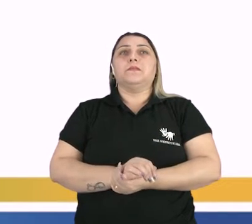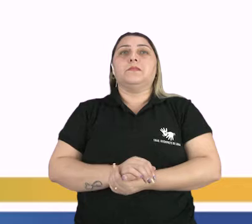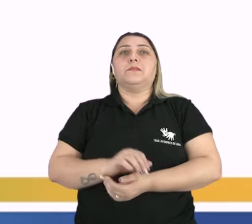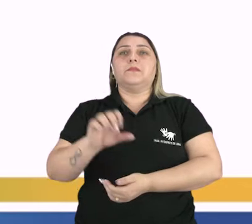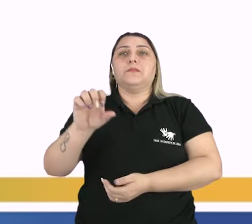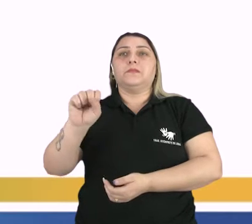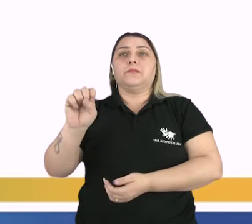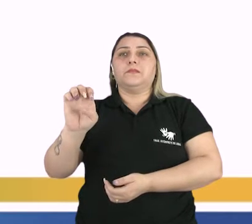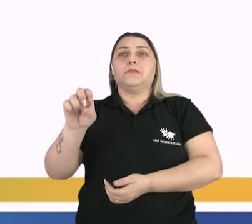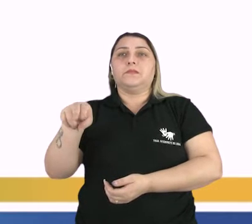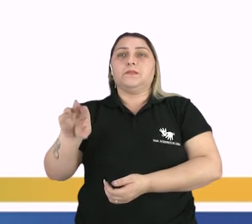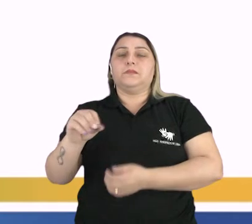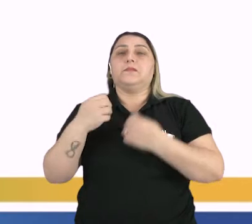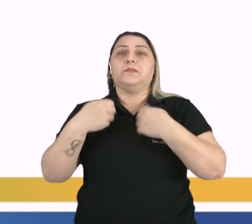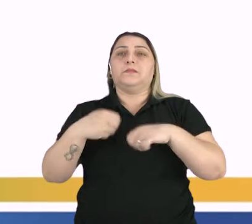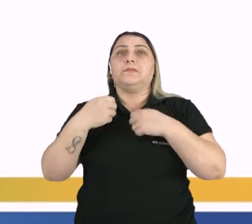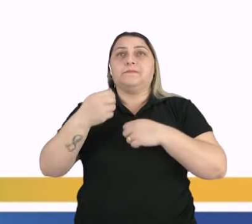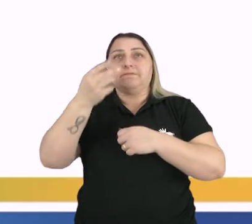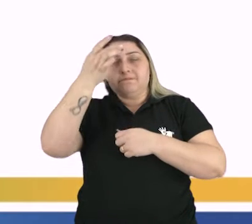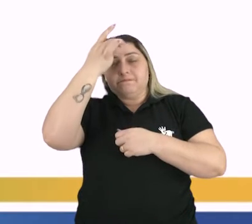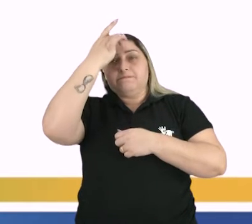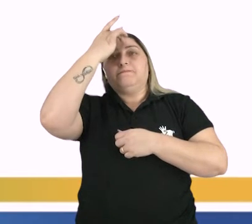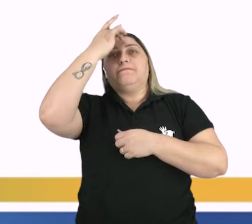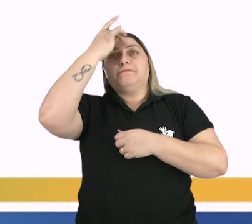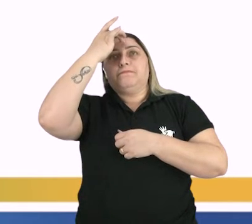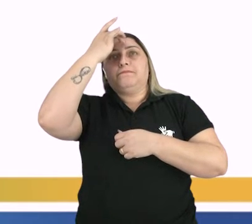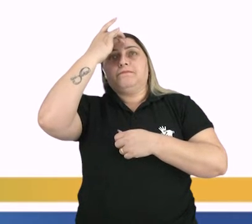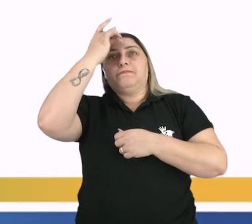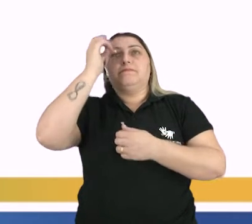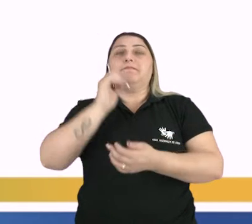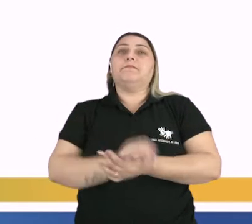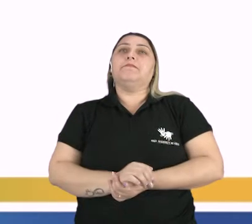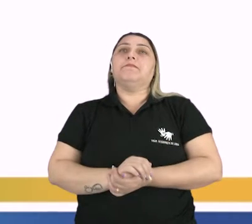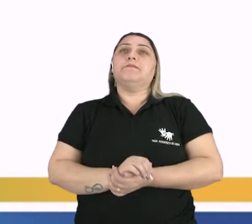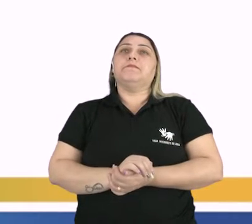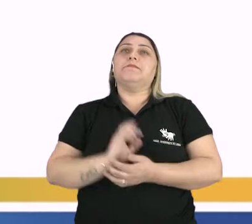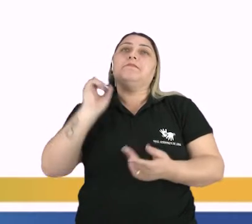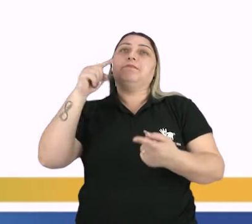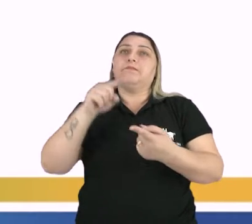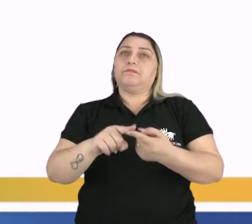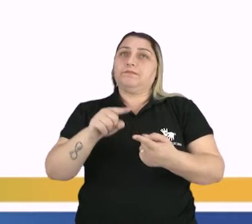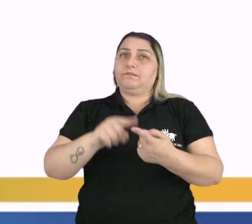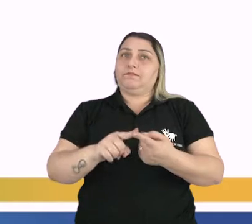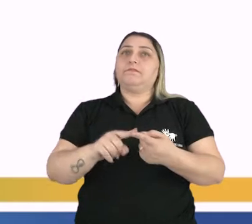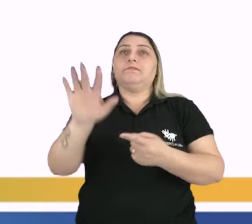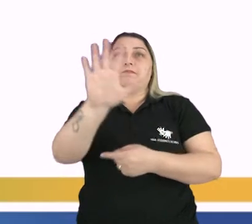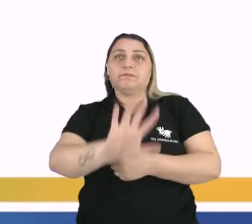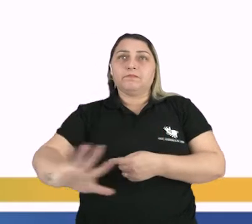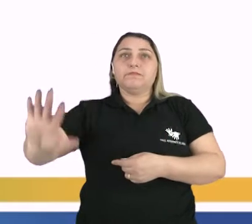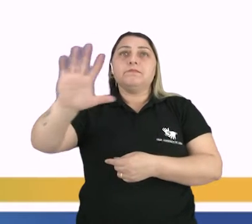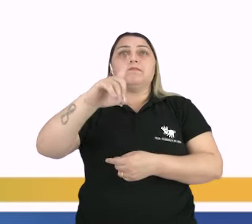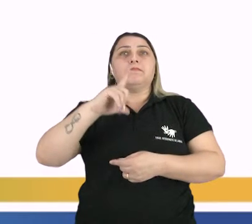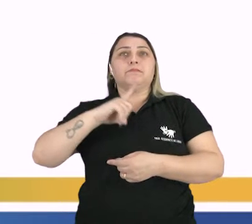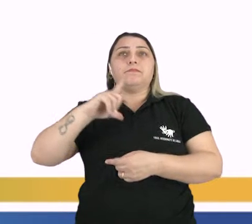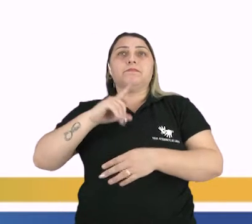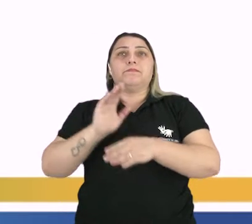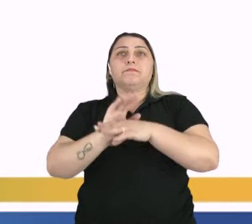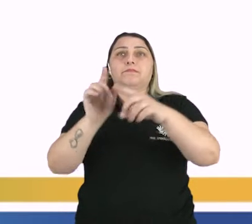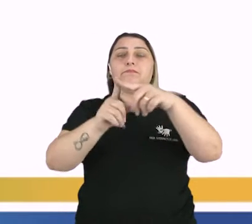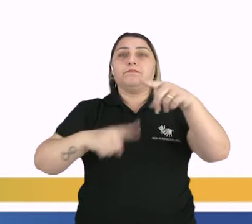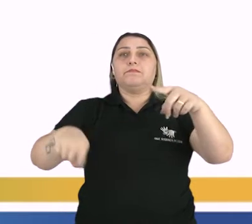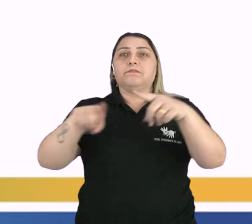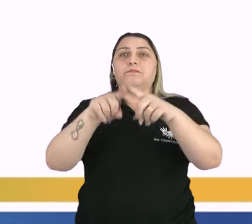seno. Então isso você tem que ter bem em mente. E as funções trigonométricas são, de maneira geral, né, funções